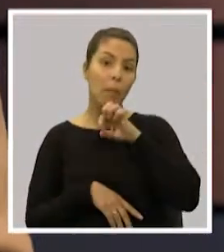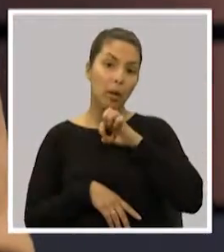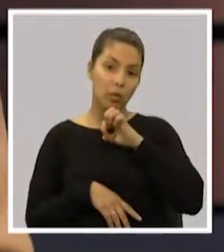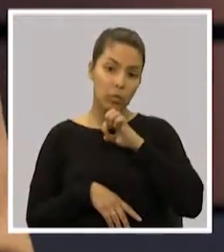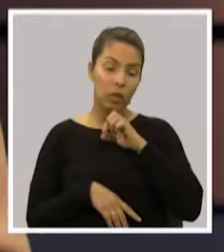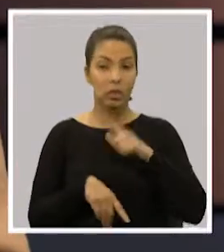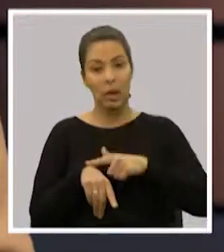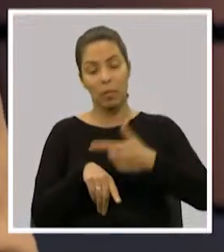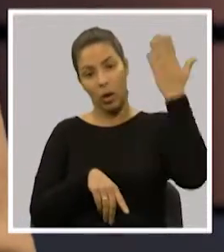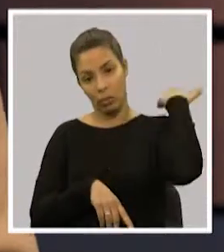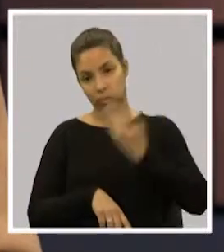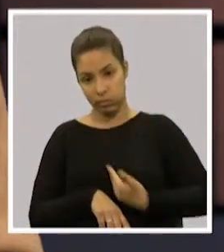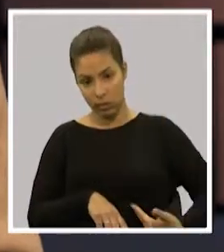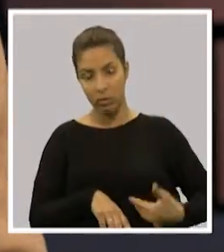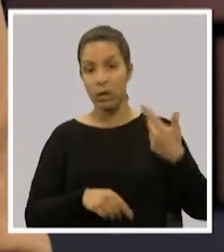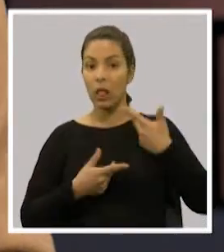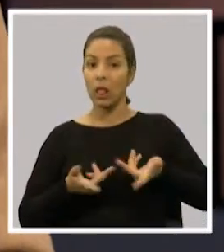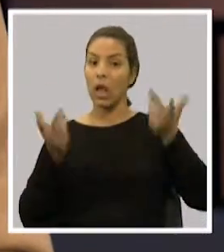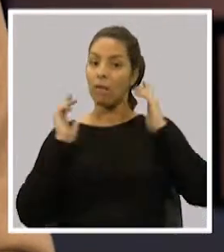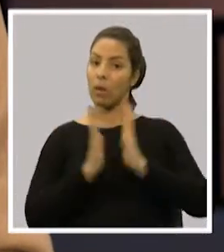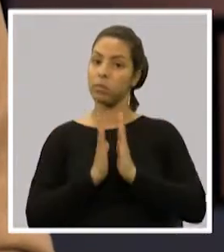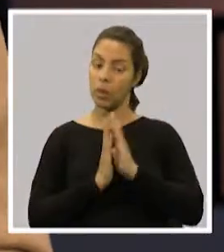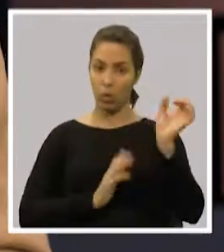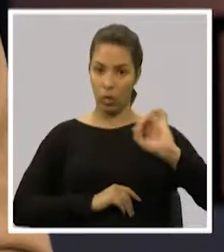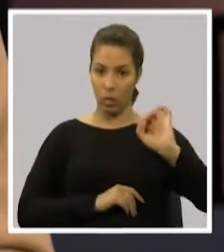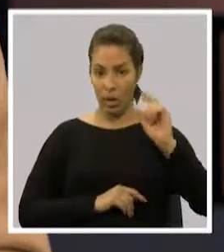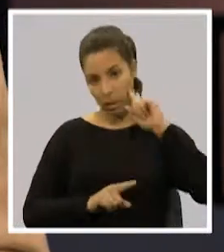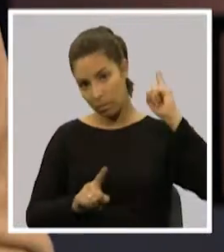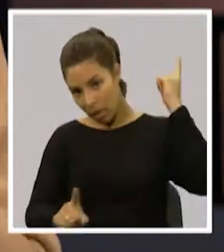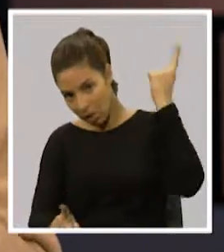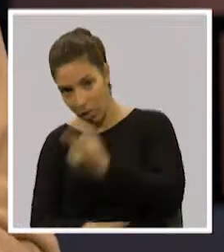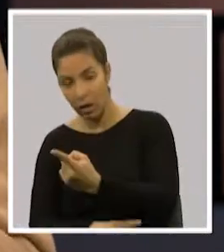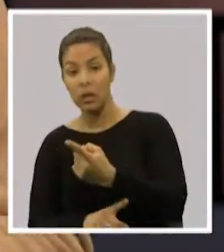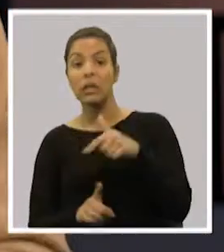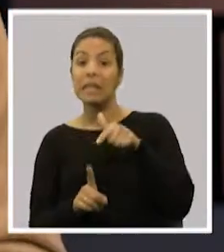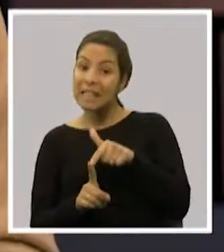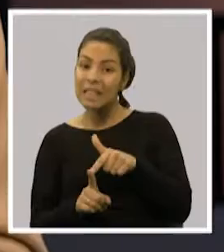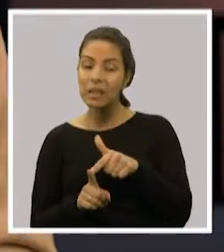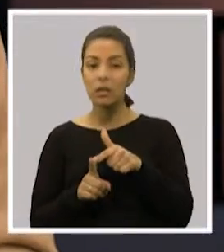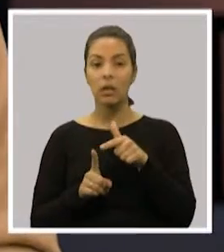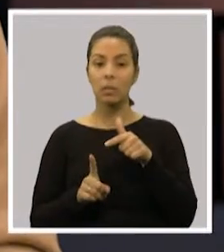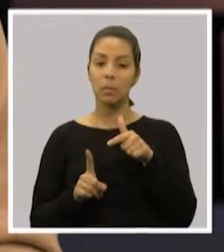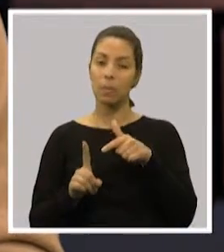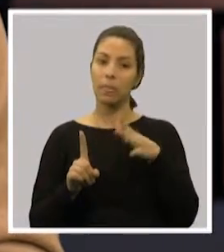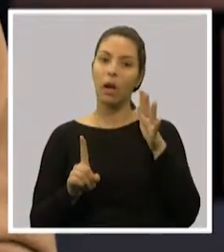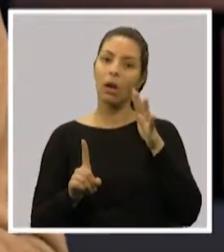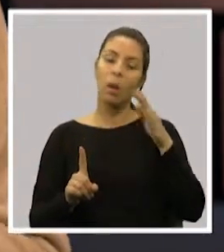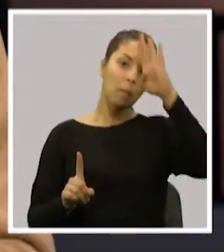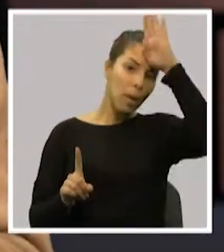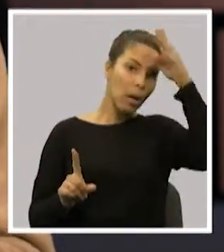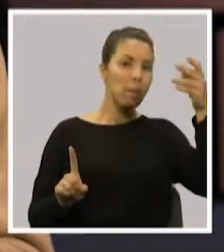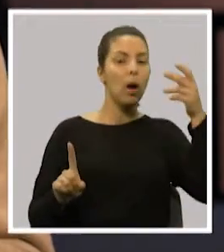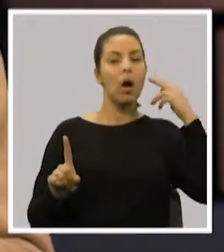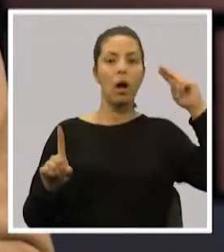ser bispo, no regime que perseguia, que não havia liberdade religiosa. Pronto, portanto, um mártir, vamos dizer assim. E ele foi